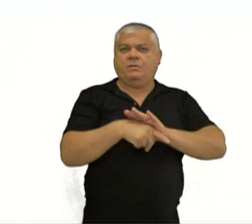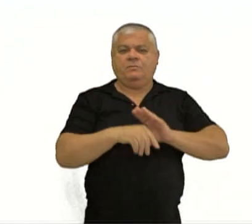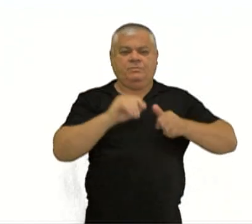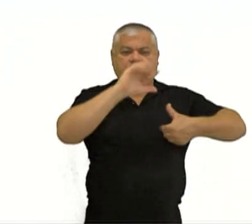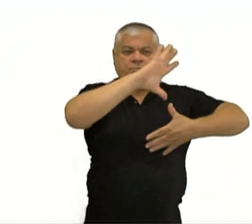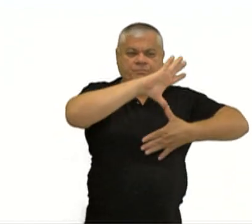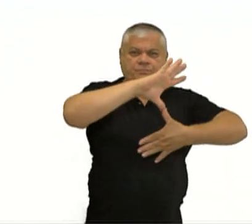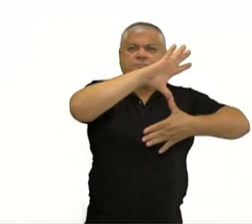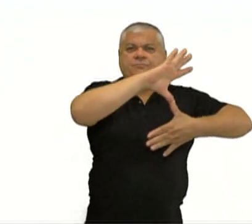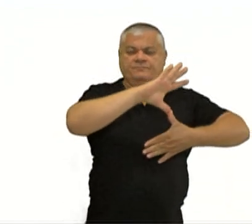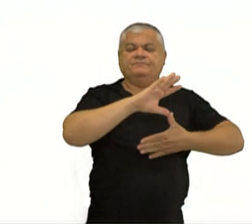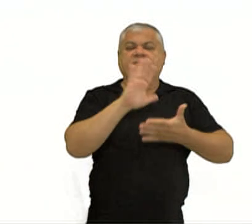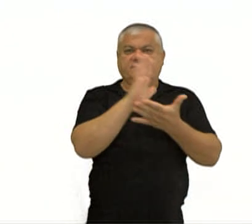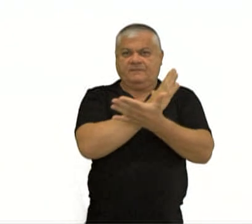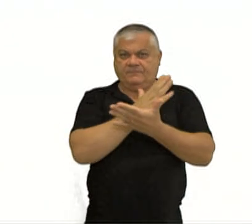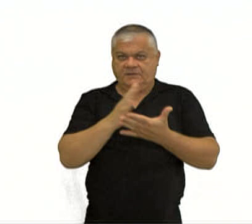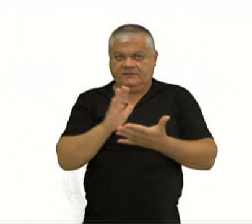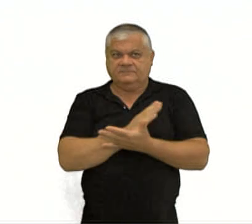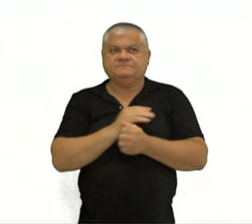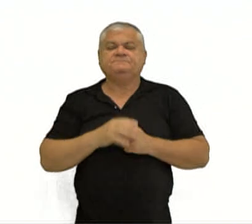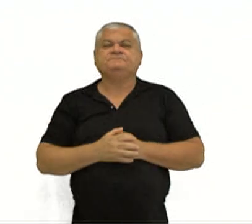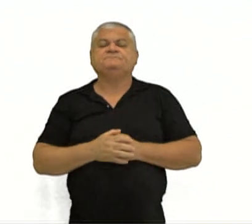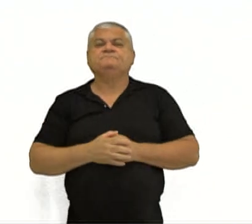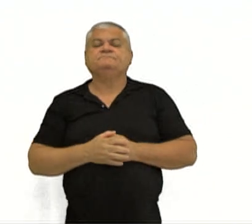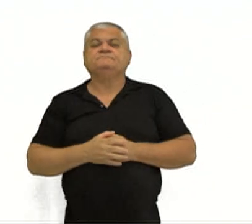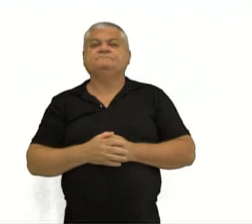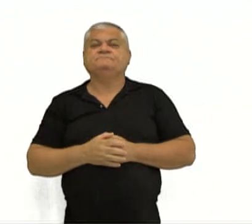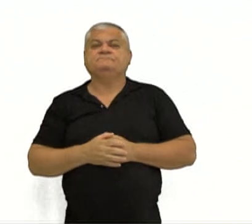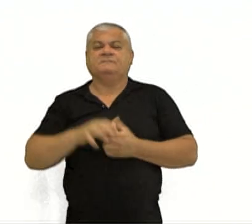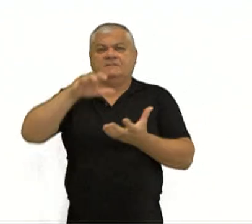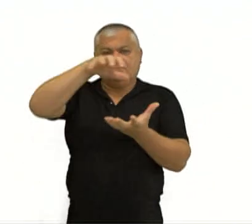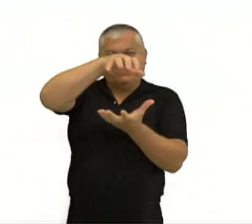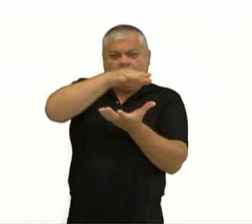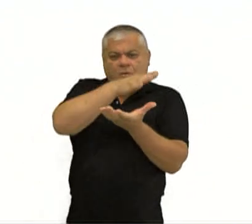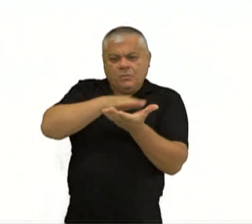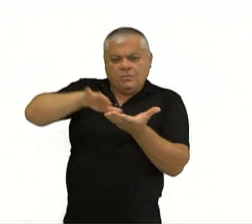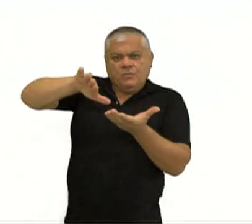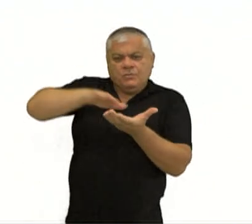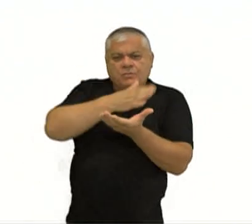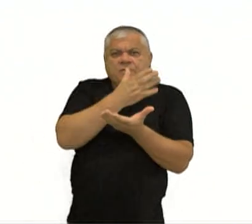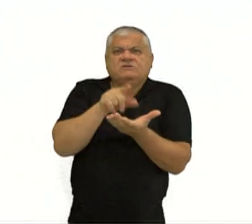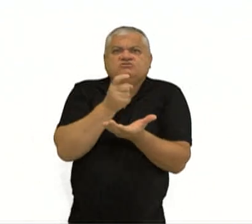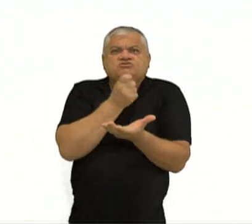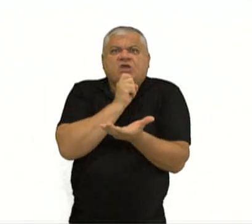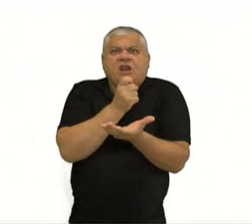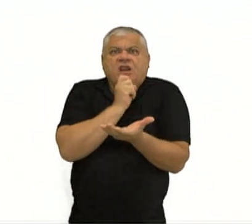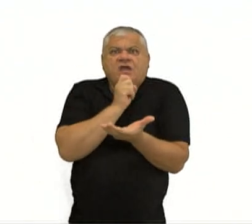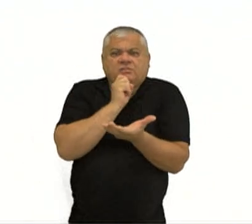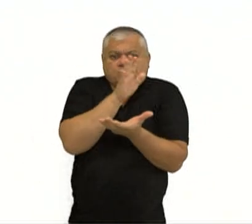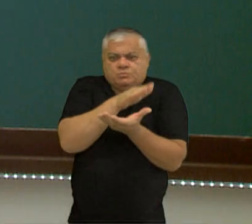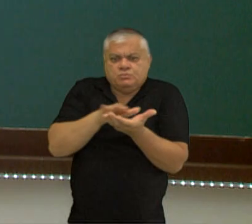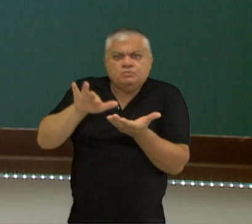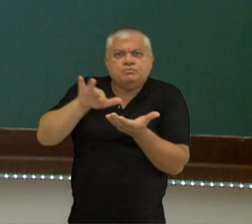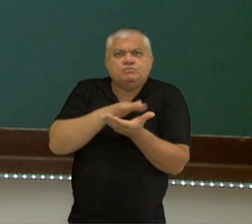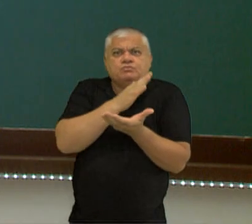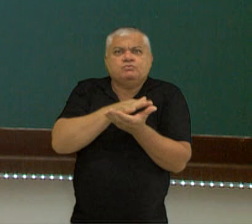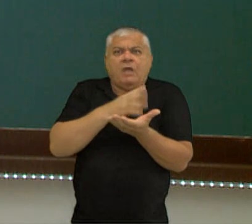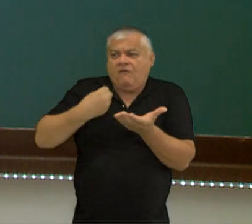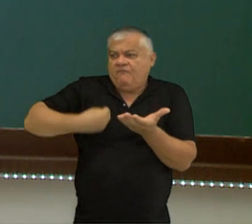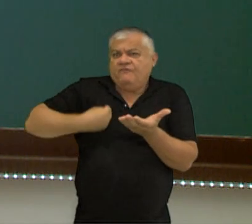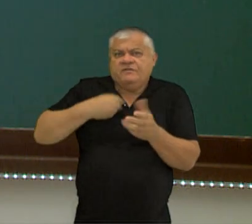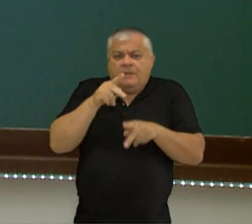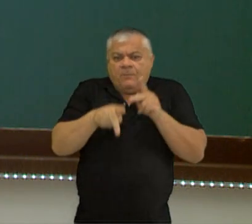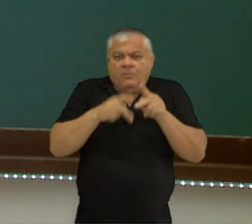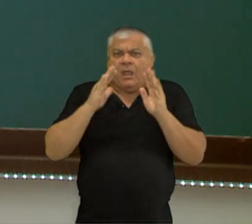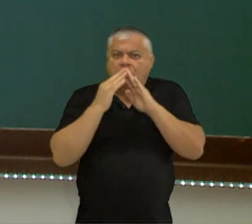essa divisão política que nós temos ali. A Antártida, que é o continente gelado. Na Antártida não tem população